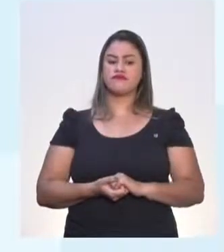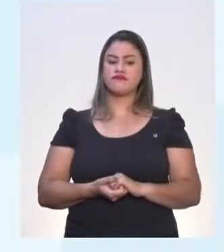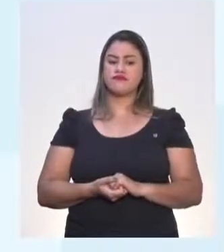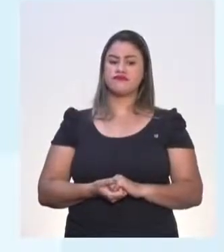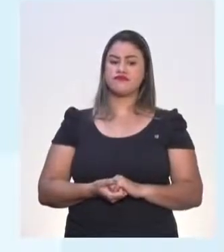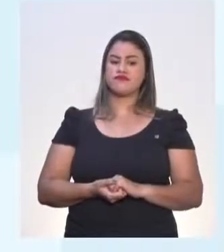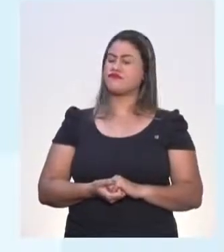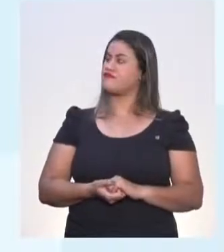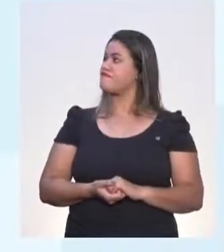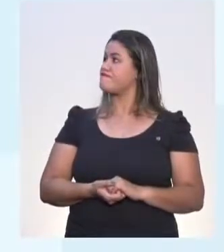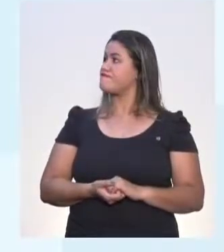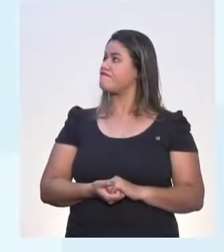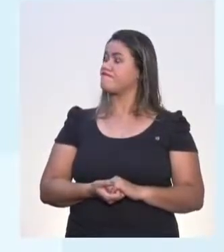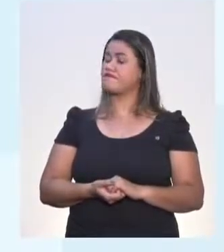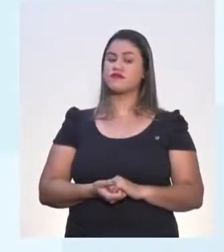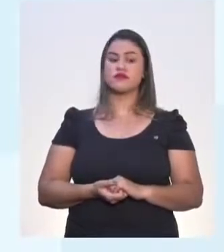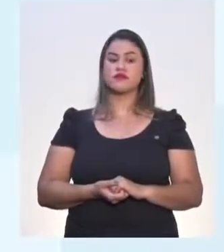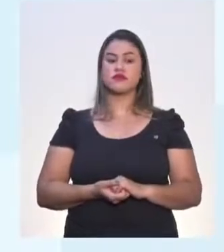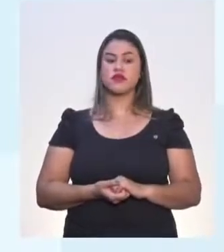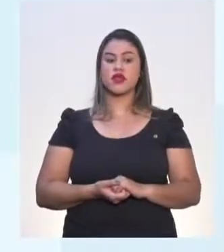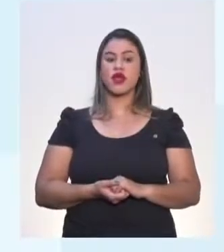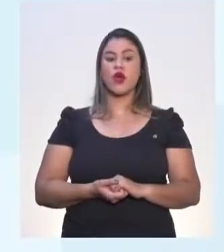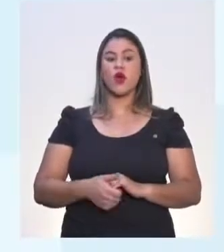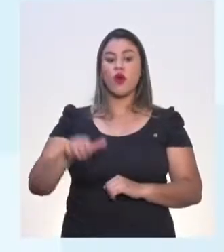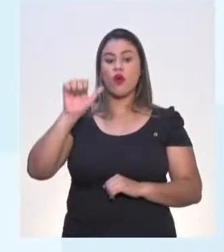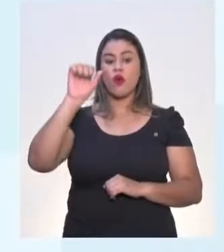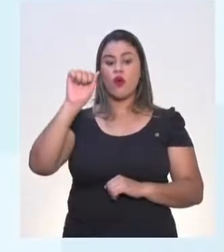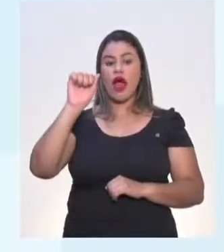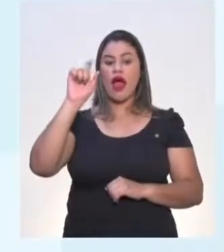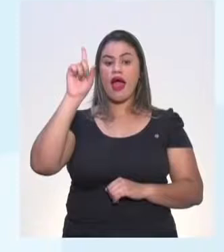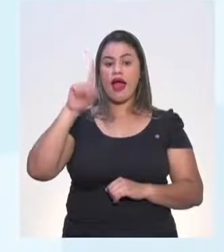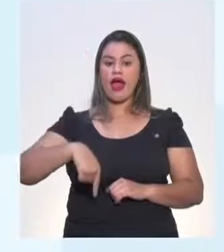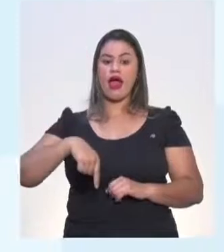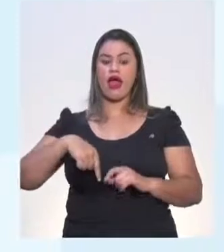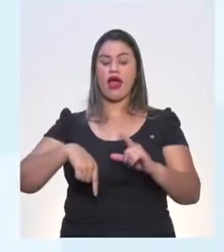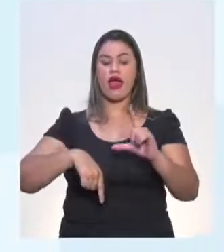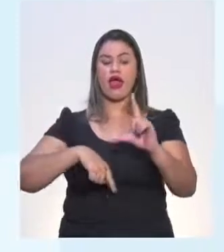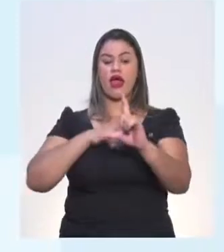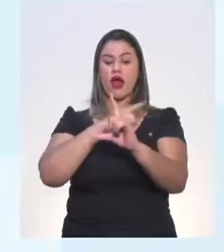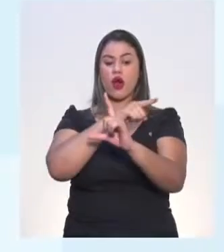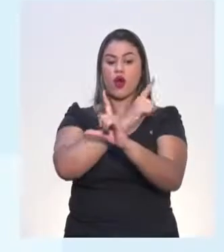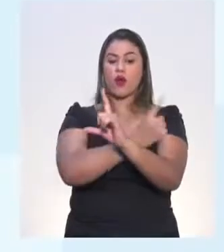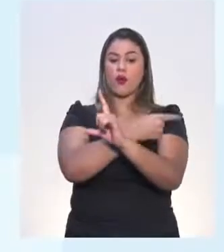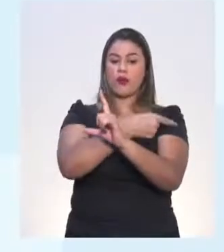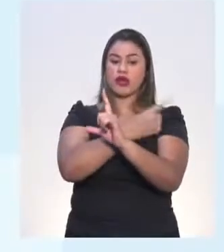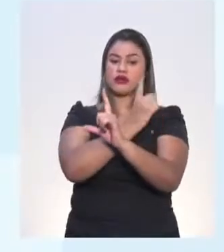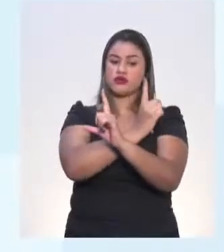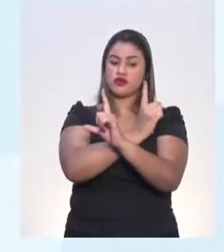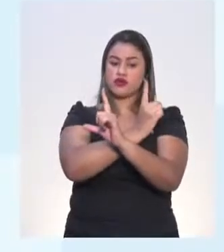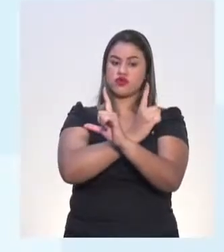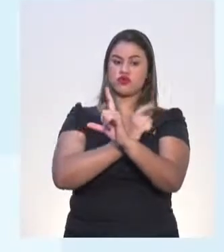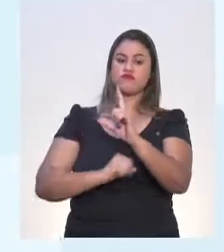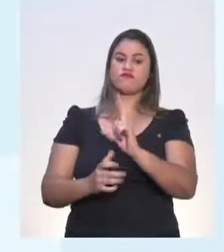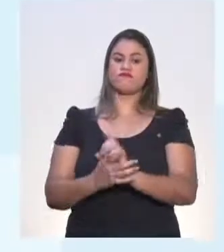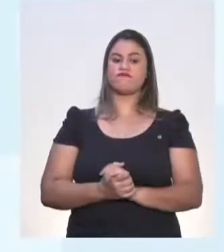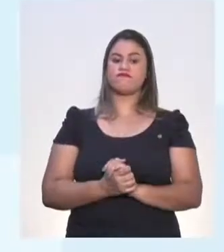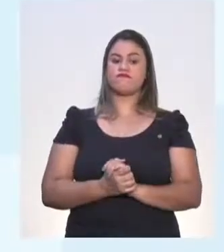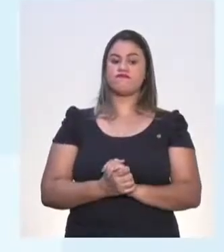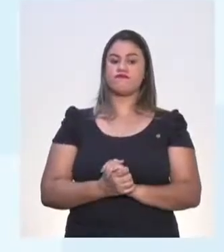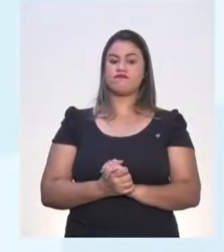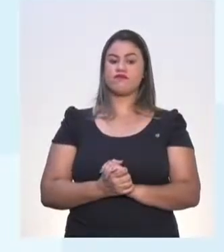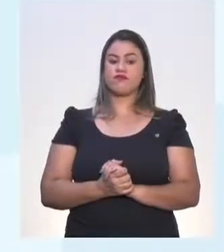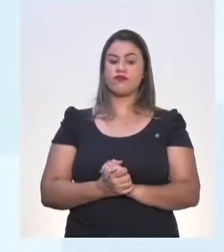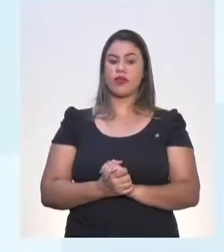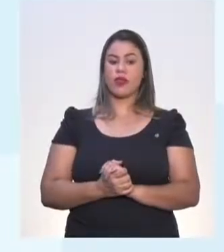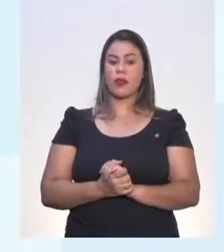caso ali, o ponto A, na horizontal, está 1 negativo, então está 1 ponto negativo distante. No caso, na vertical, ela